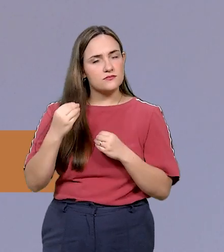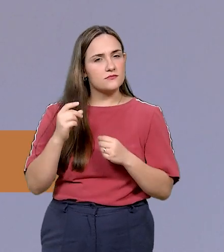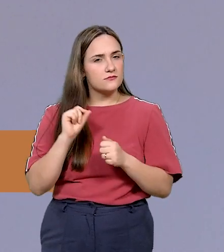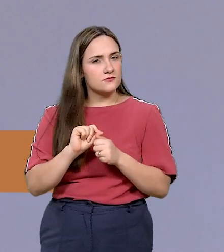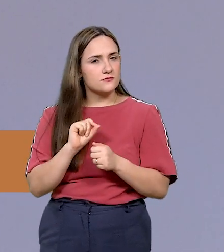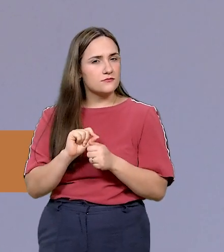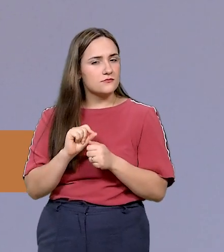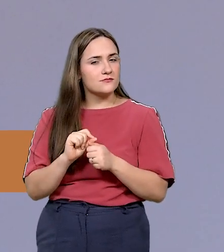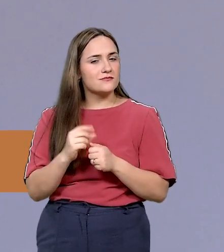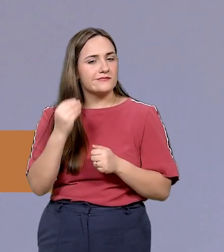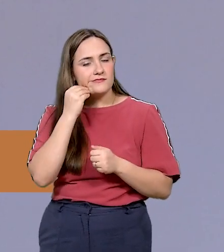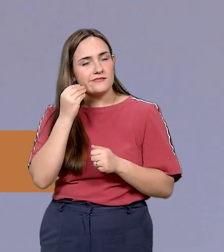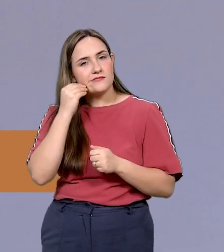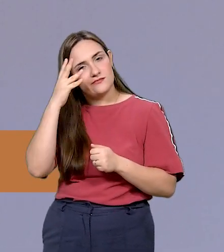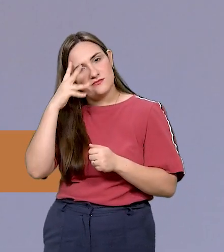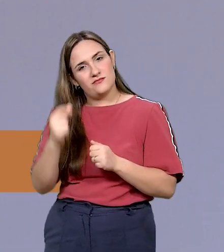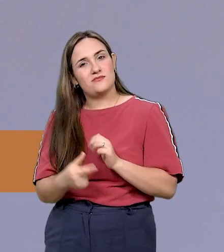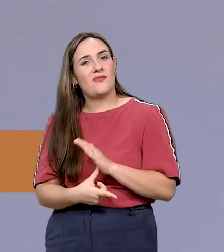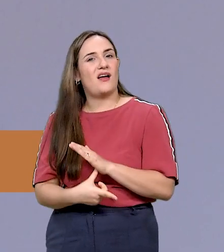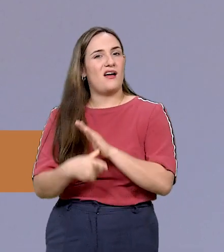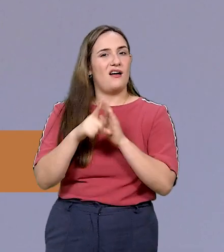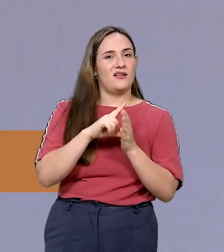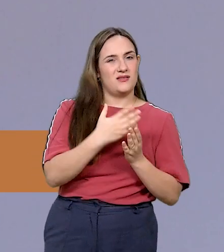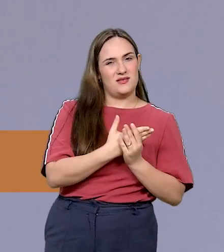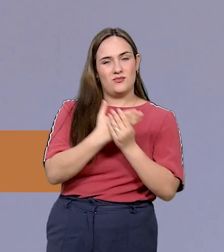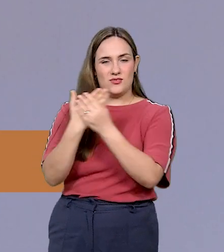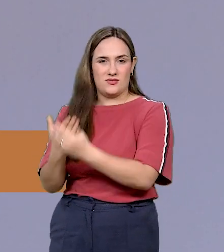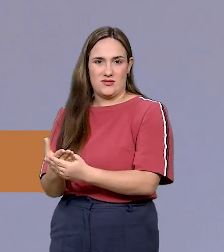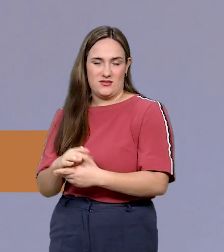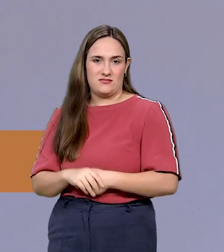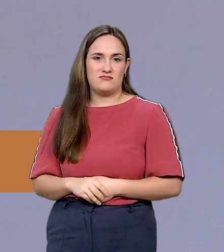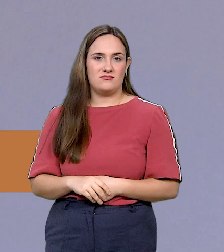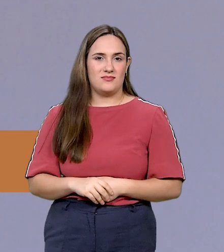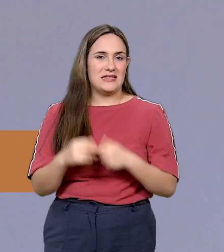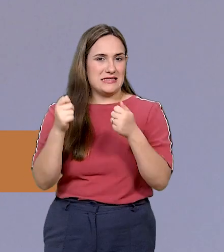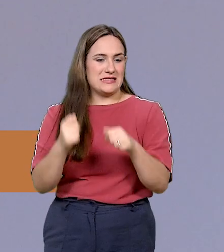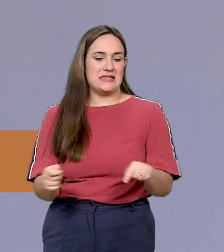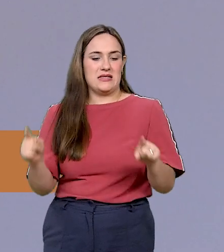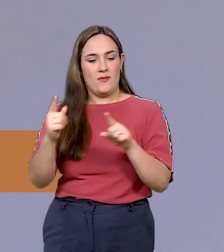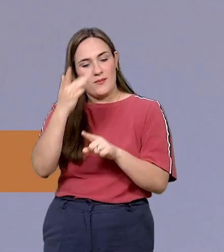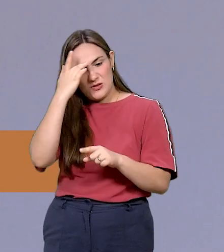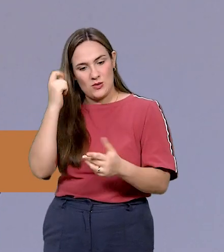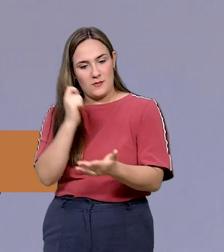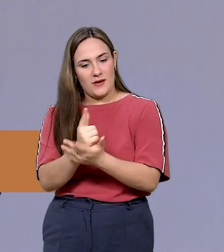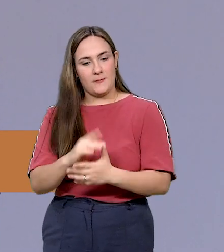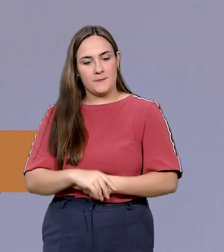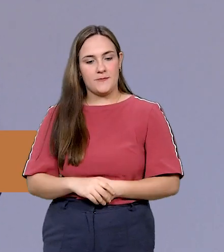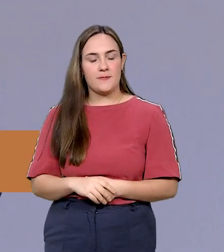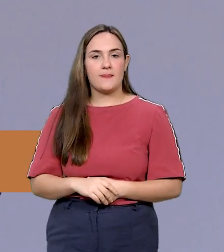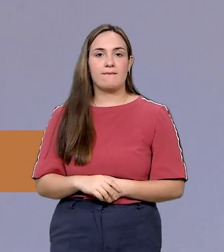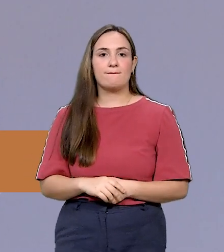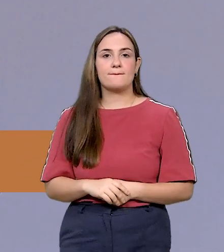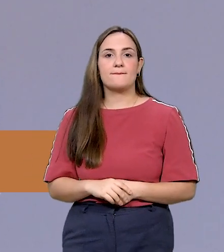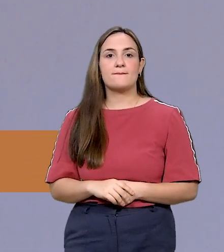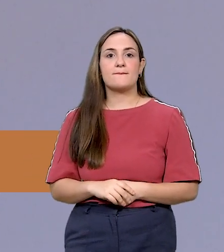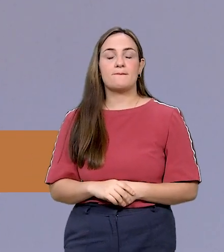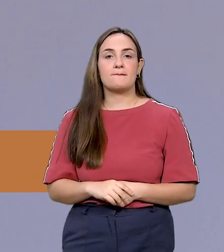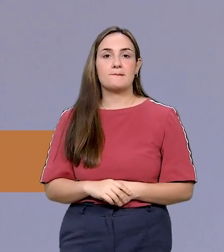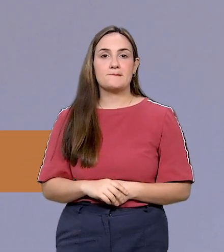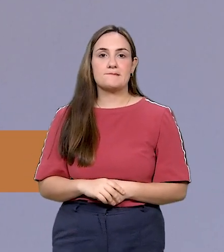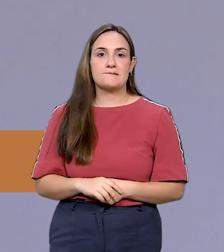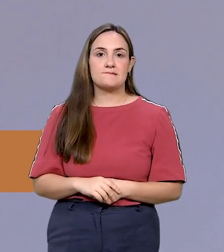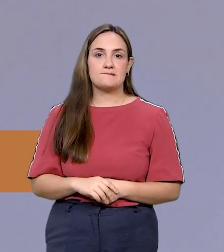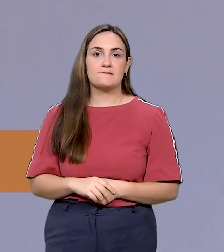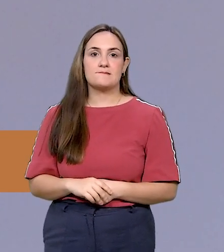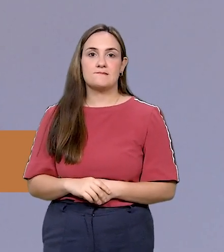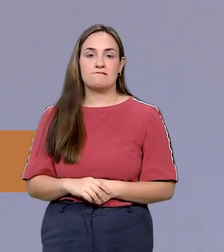de fazer uma solução extrajudicial, não precisa ingressar com uma ação para resolver a situação. Então, nós temos essa possibilidade de